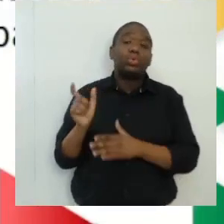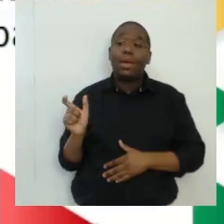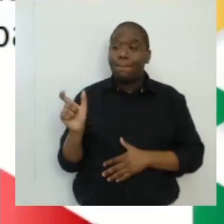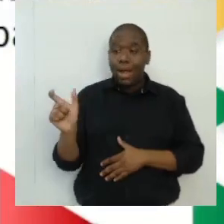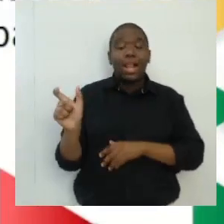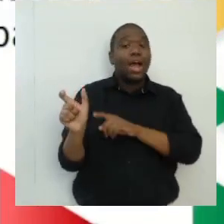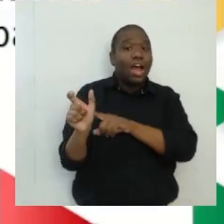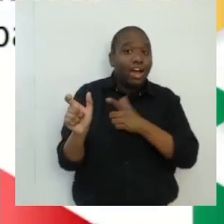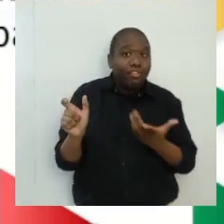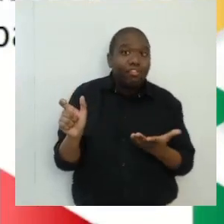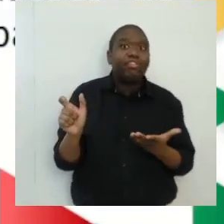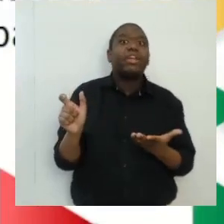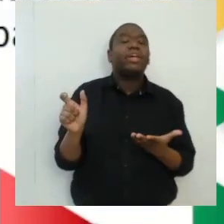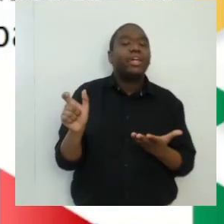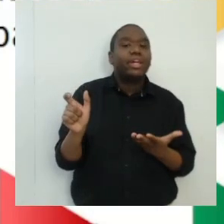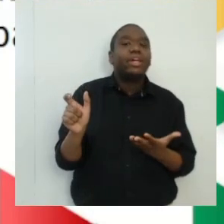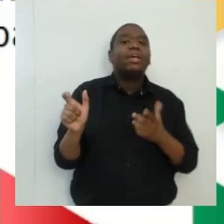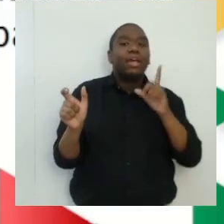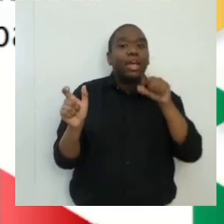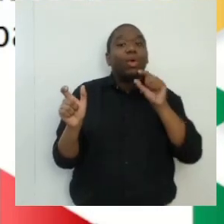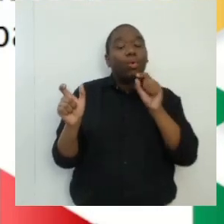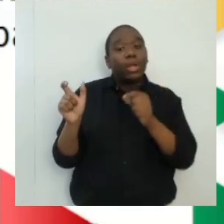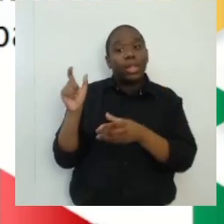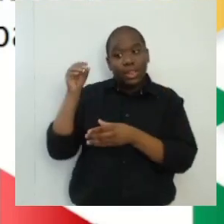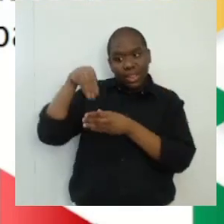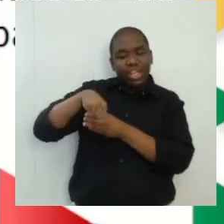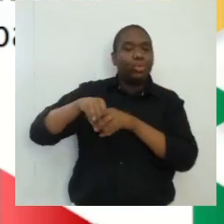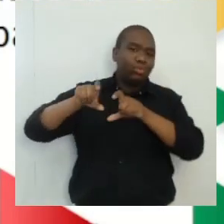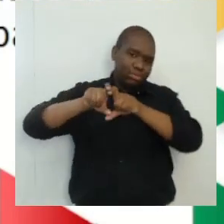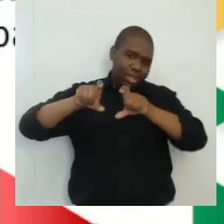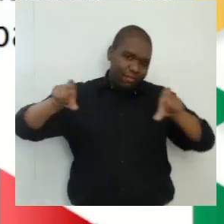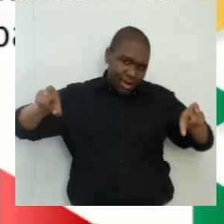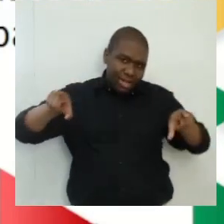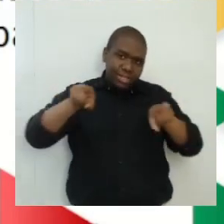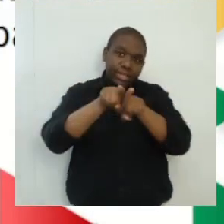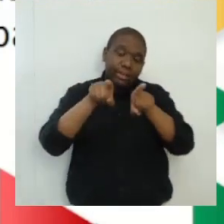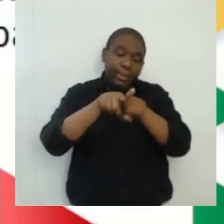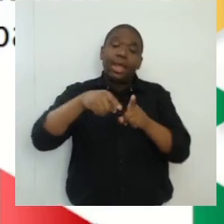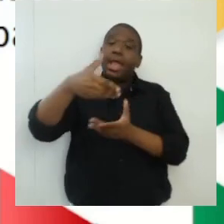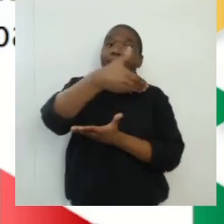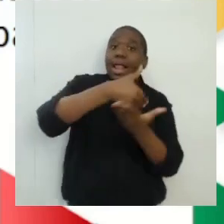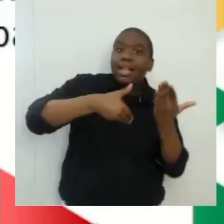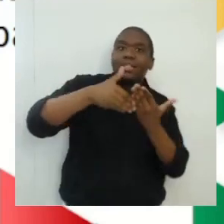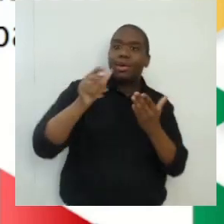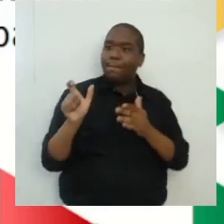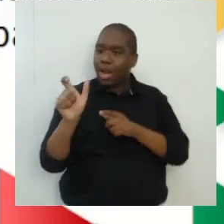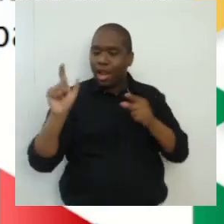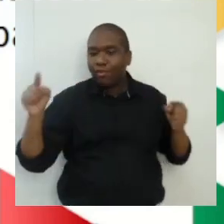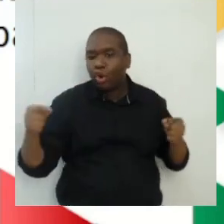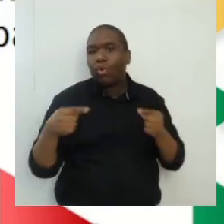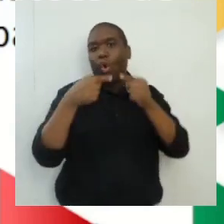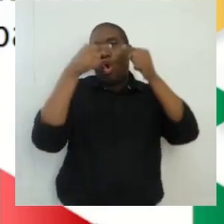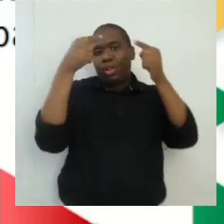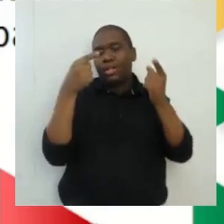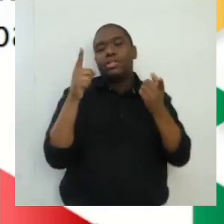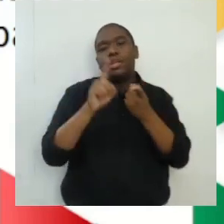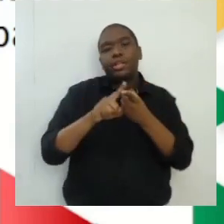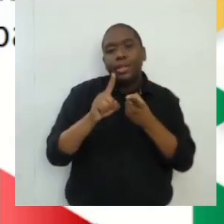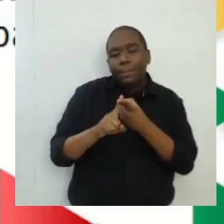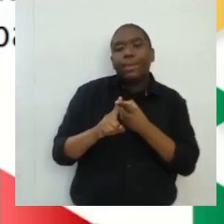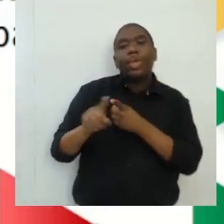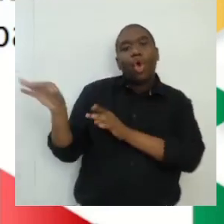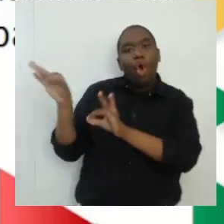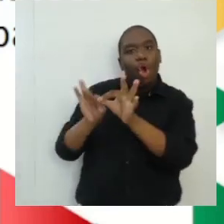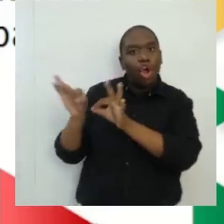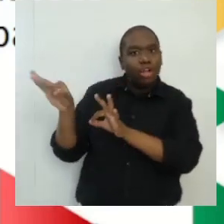palavras enquanto elementos de uma frase e as suas relações de concordância, de subordinação e de